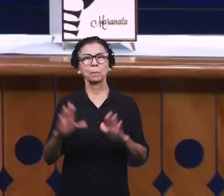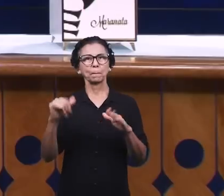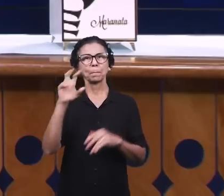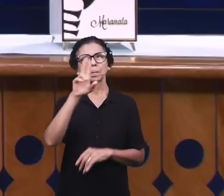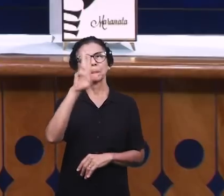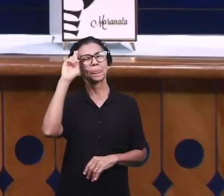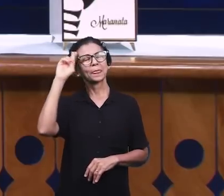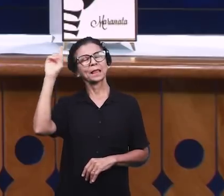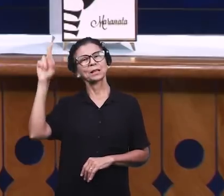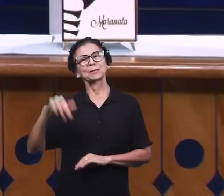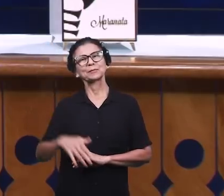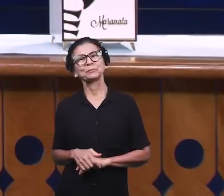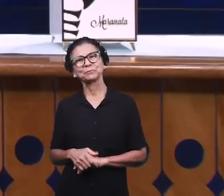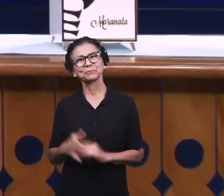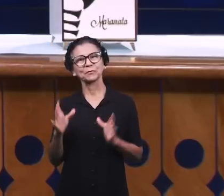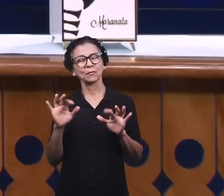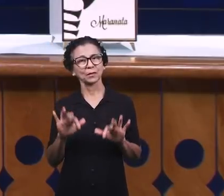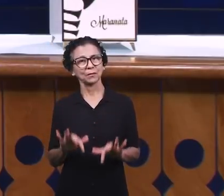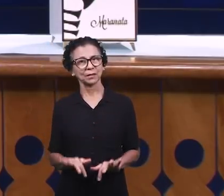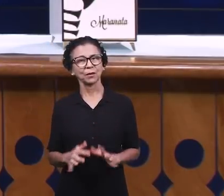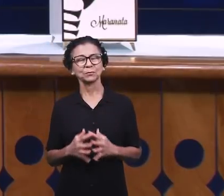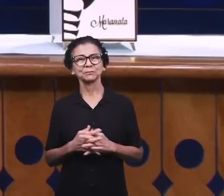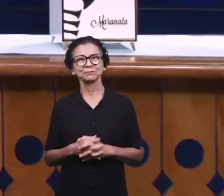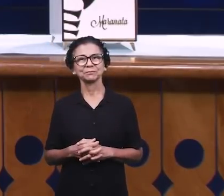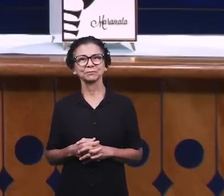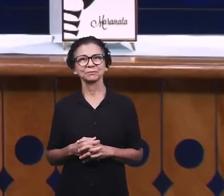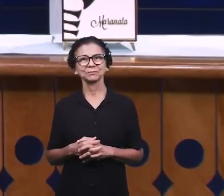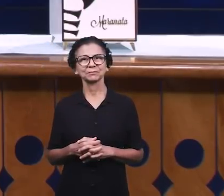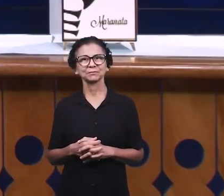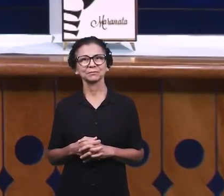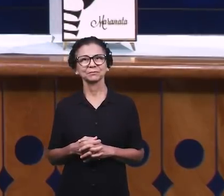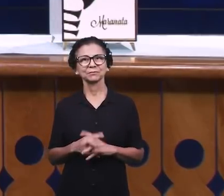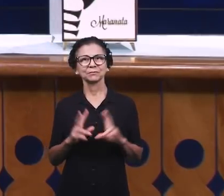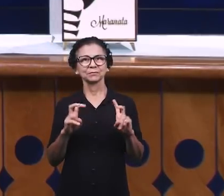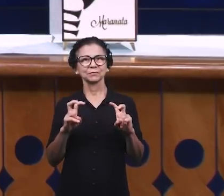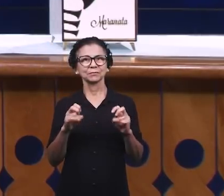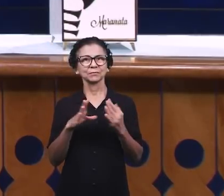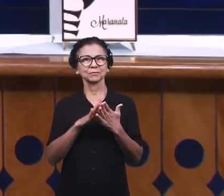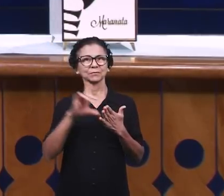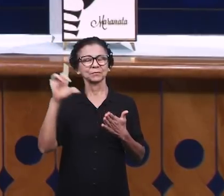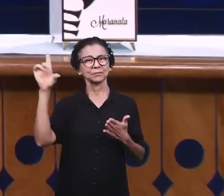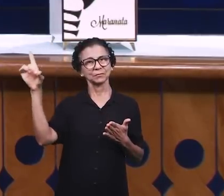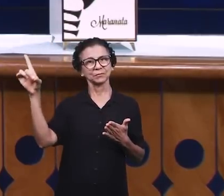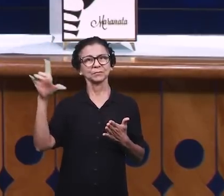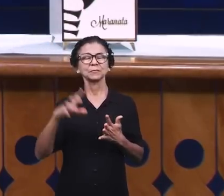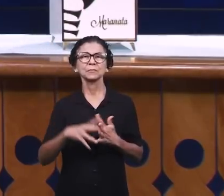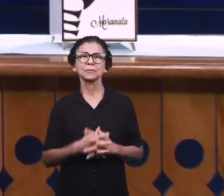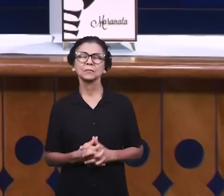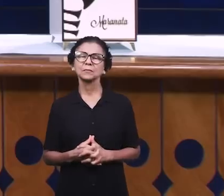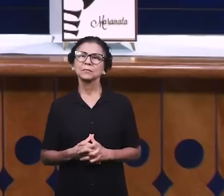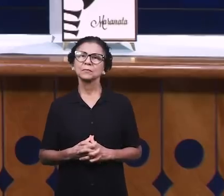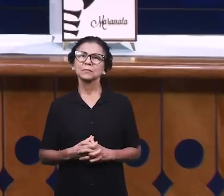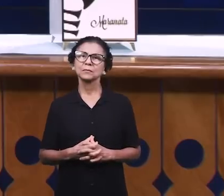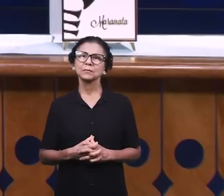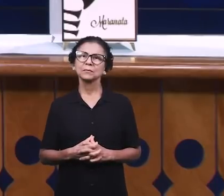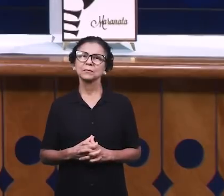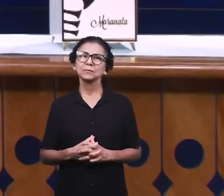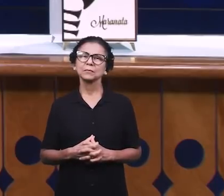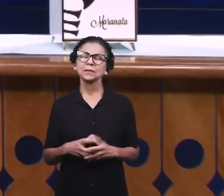Louvado seja o nome do Senhor. Chegamos então ao final de mais uma edição do Conversas Bíblicas, que e você recebe na forma de culto. Por